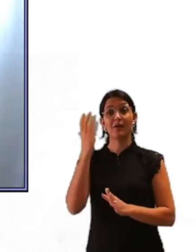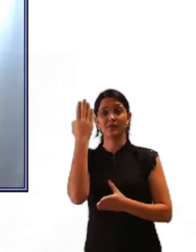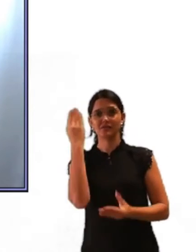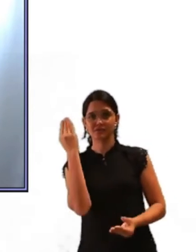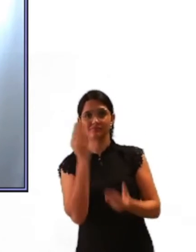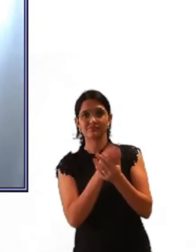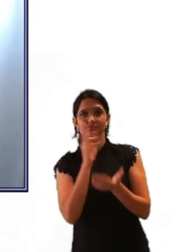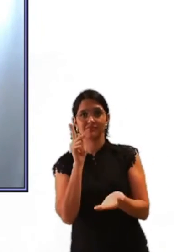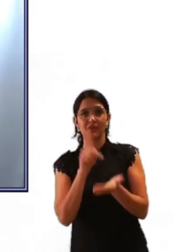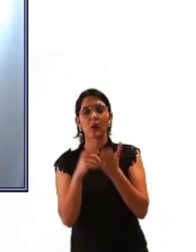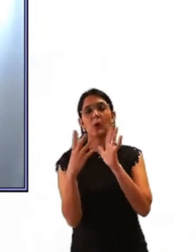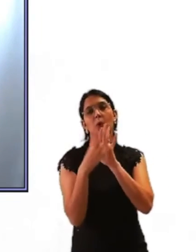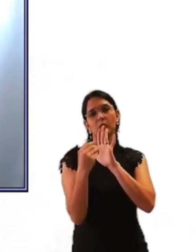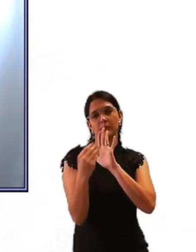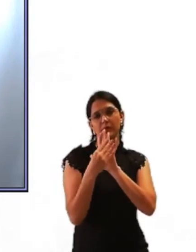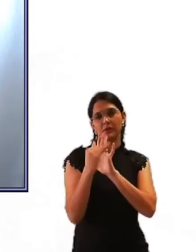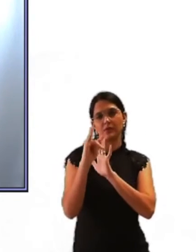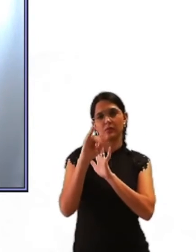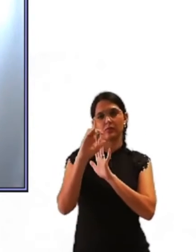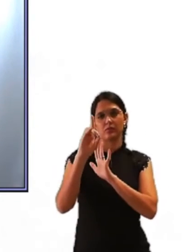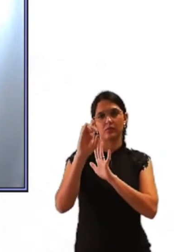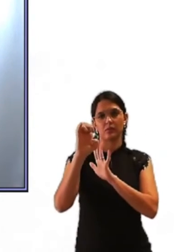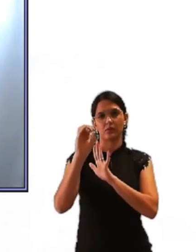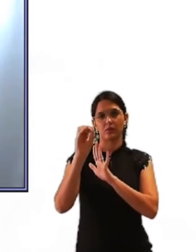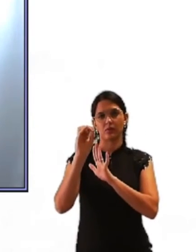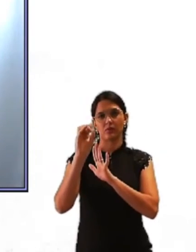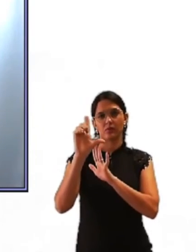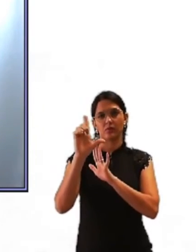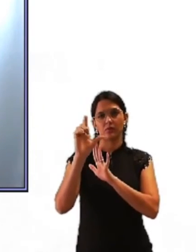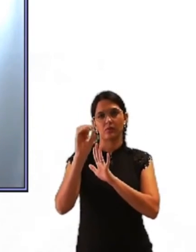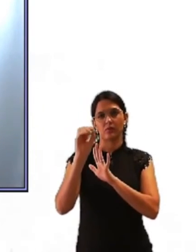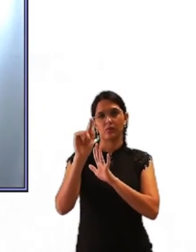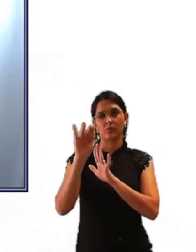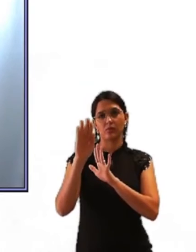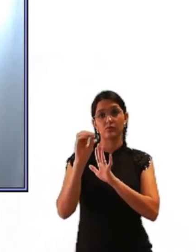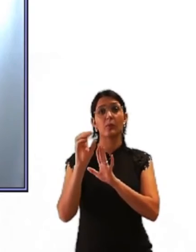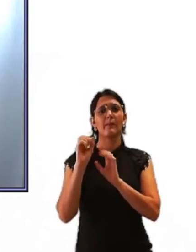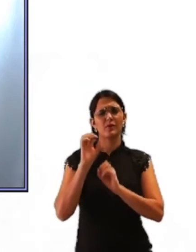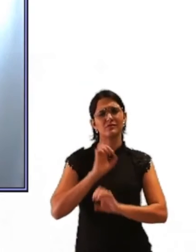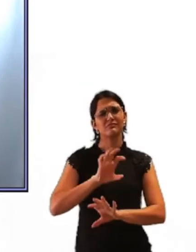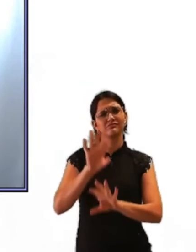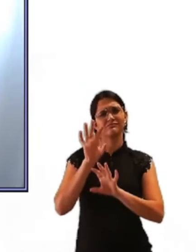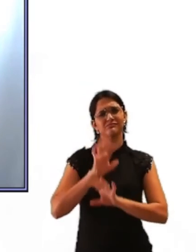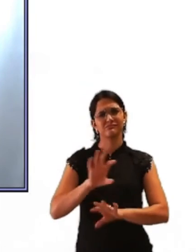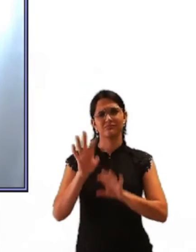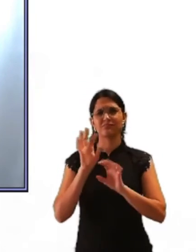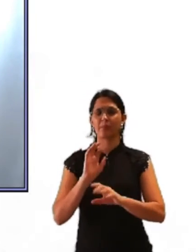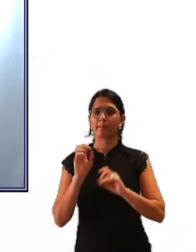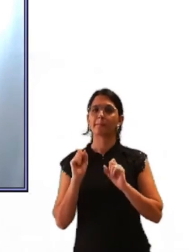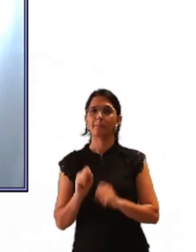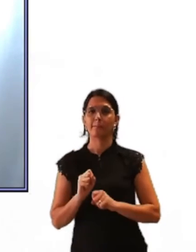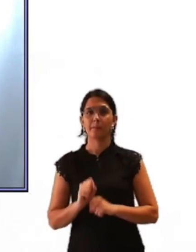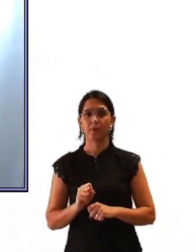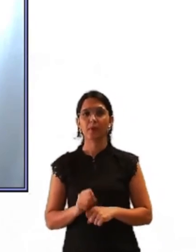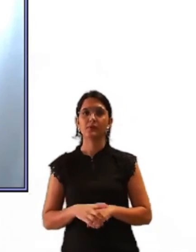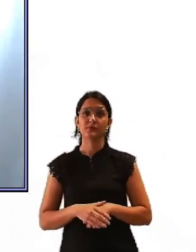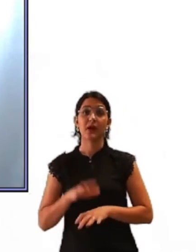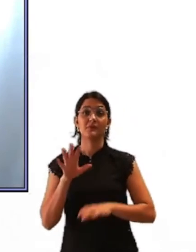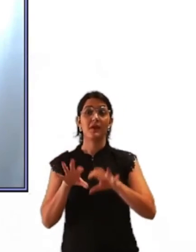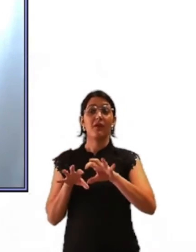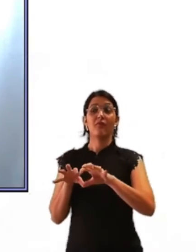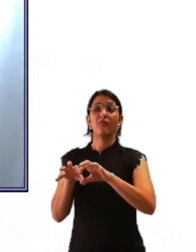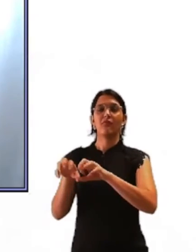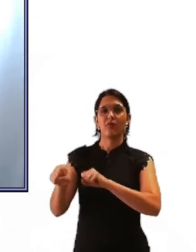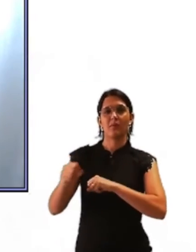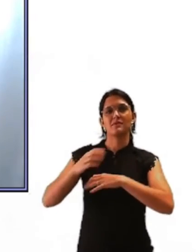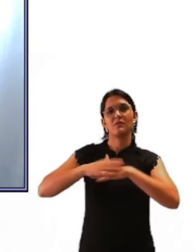modelo ideológico pode influenciar, sim, essa ideia de justiça, porque vai trazer o background ali do magistrado, a sua formação